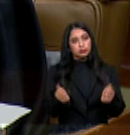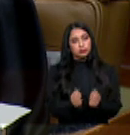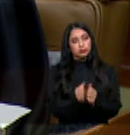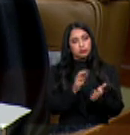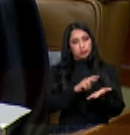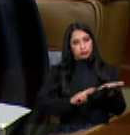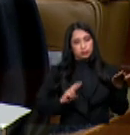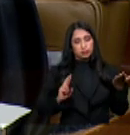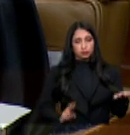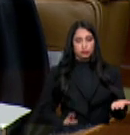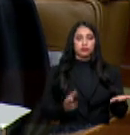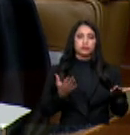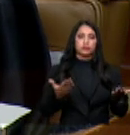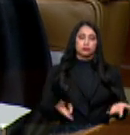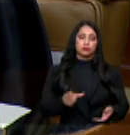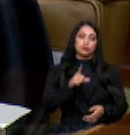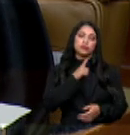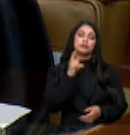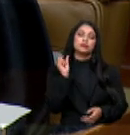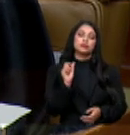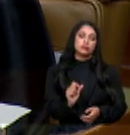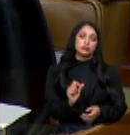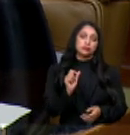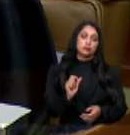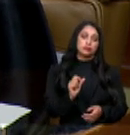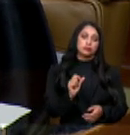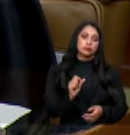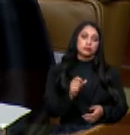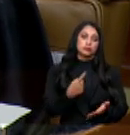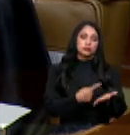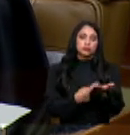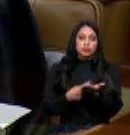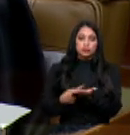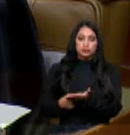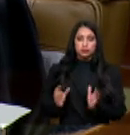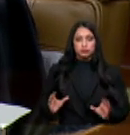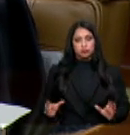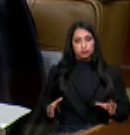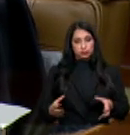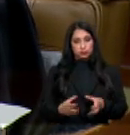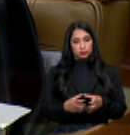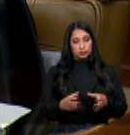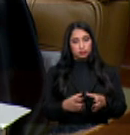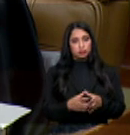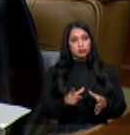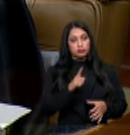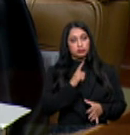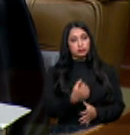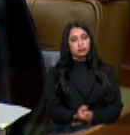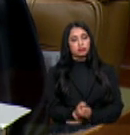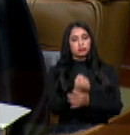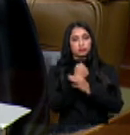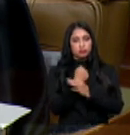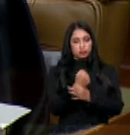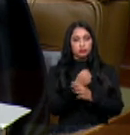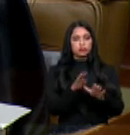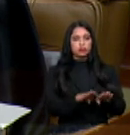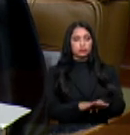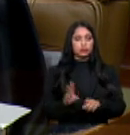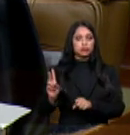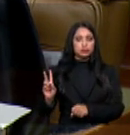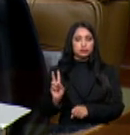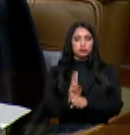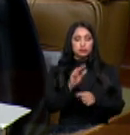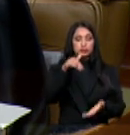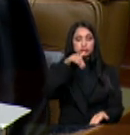acompanharam, tenho que a negociação coletiva deva assegurar o padrão